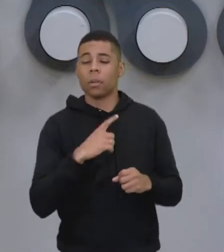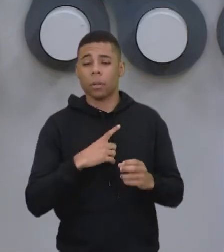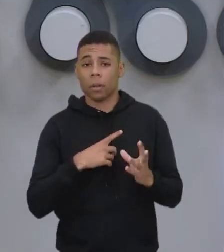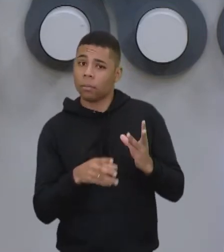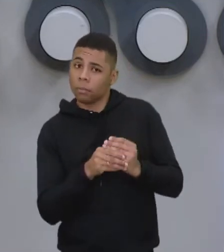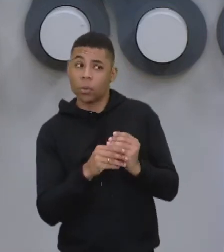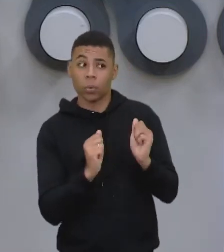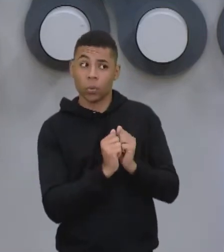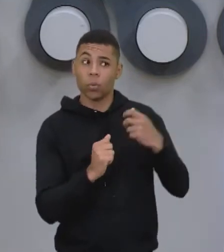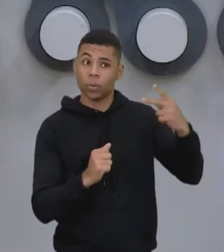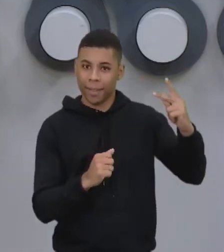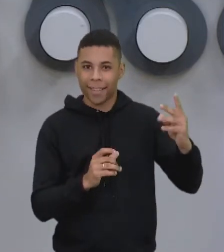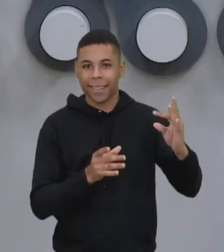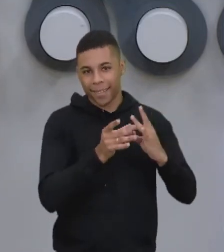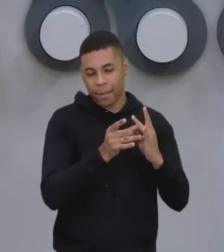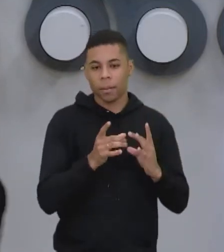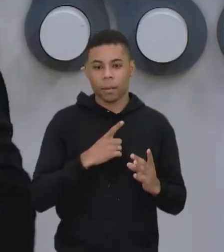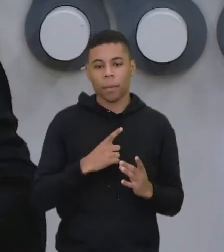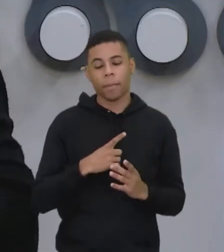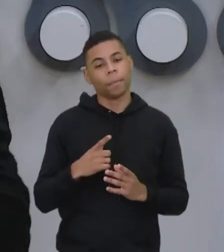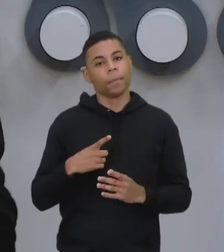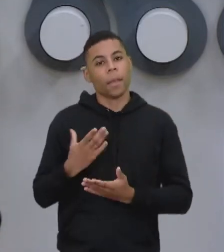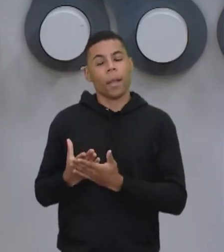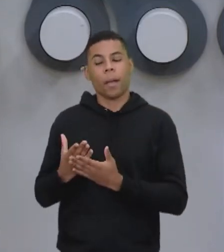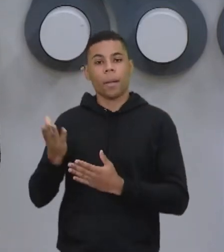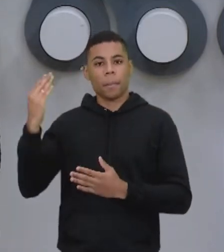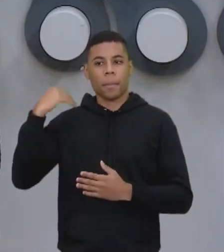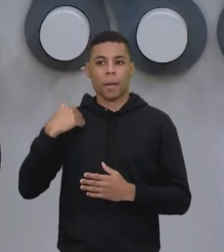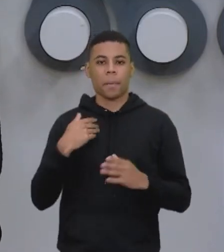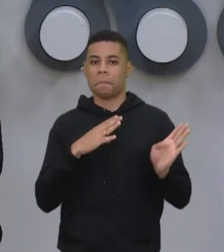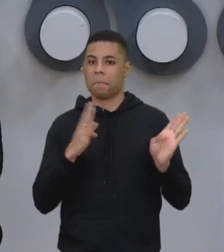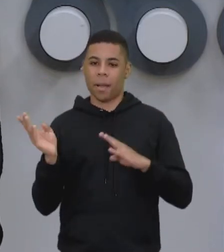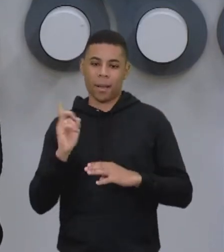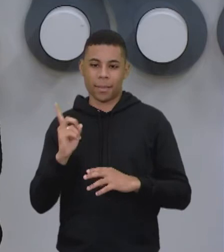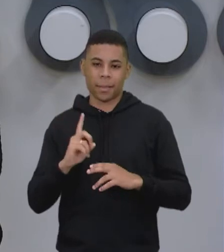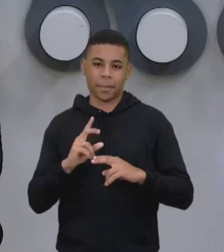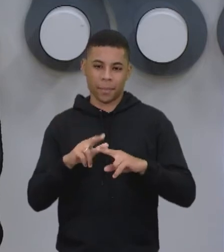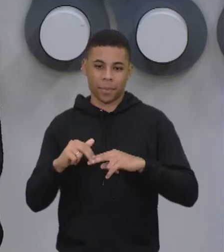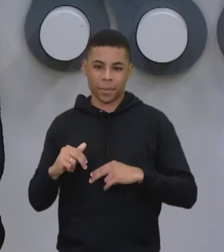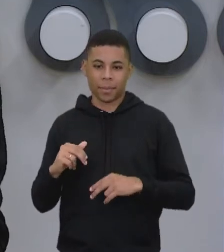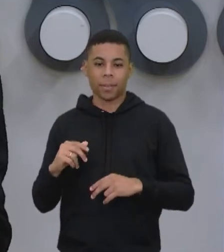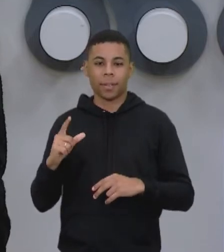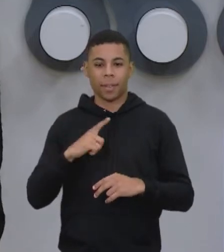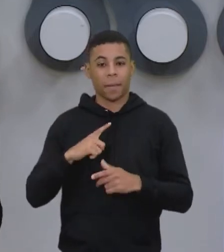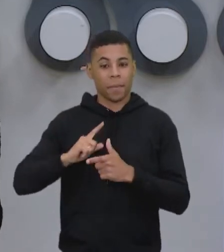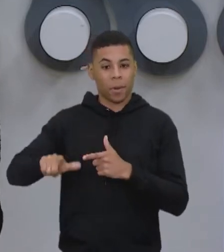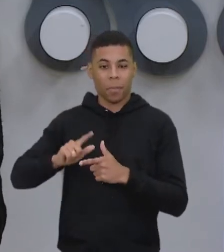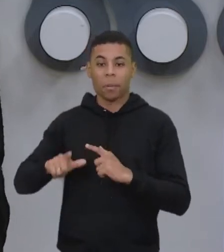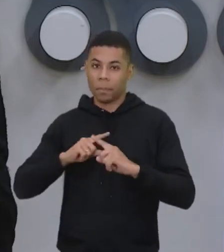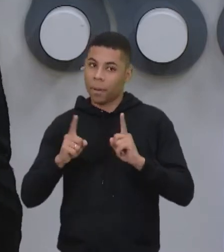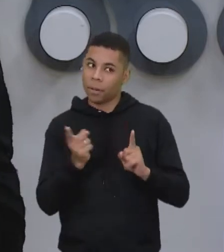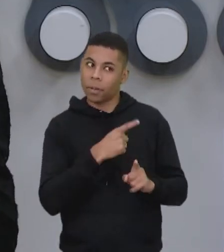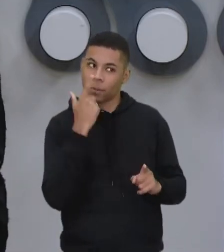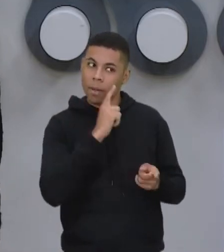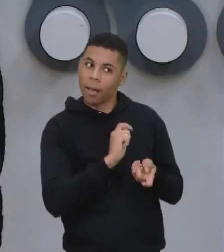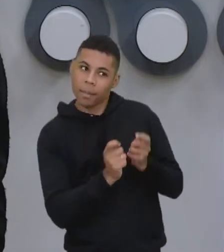o componente dele, né? Que uma delas até a gente não pôde passar aqui, teve uns problemas, mas a gente adaptou e colocou. E aí a gente